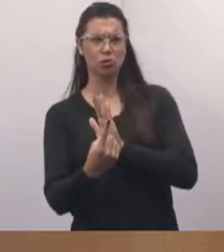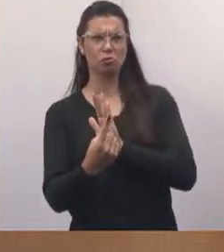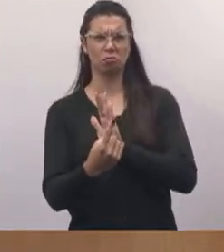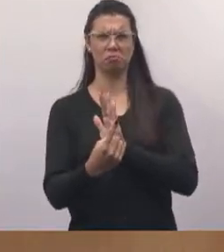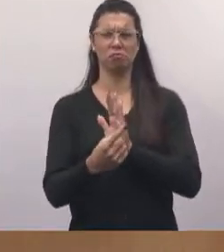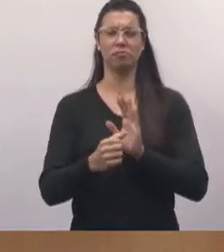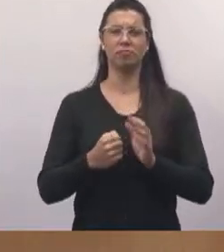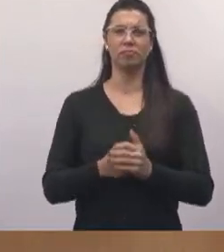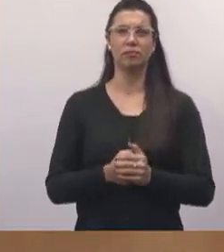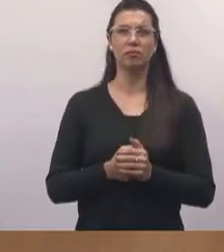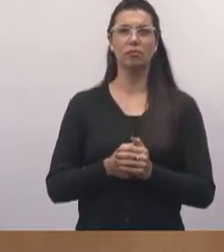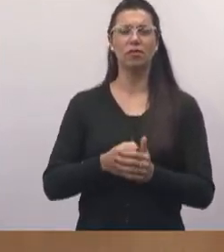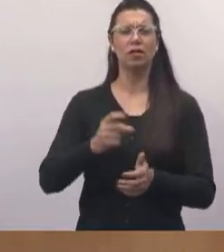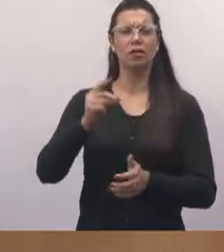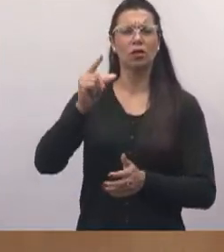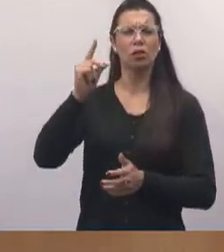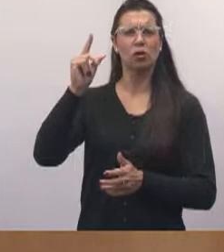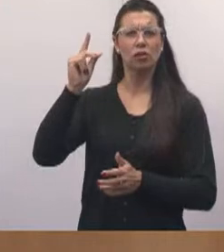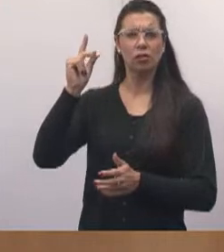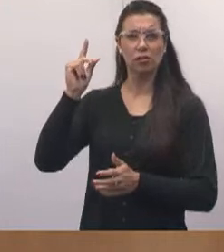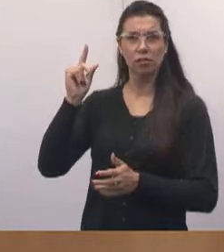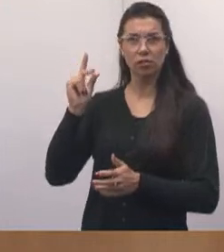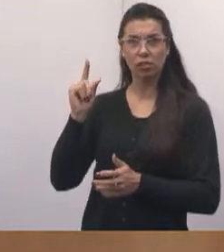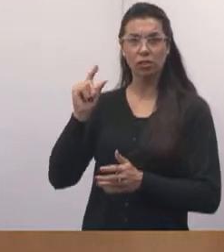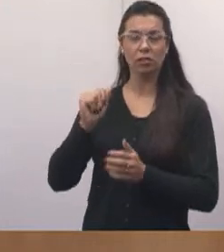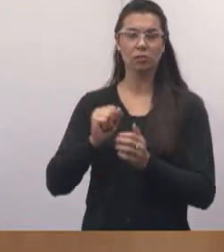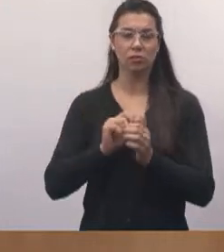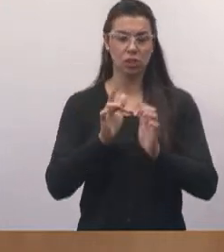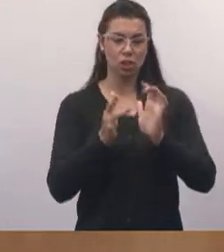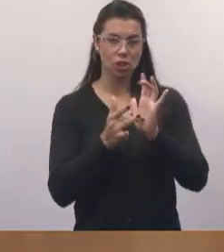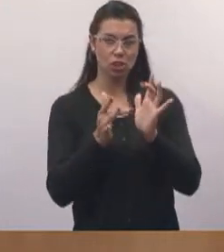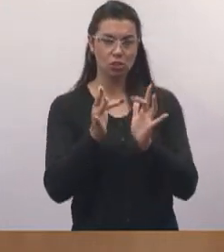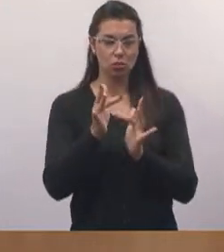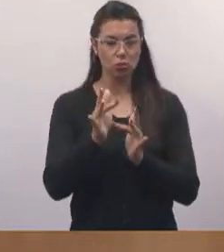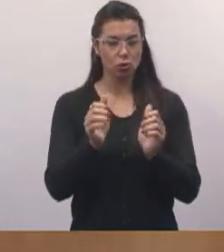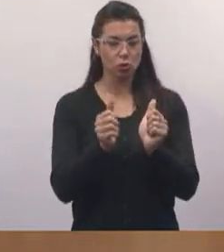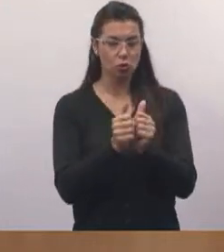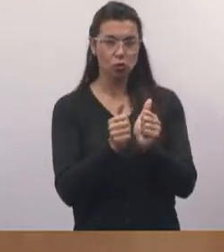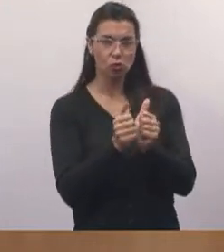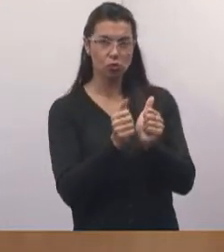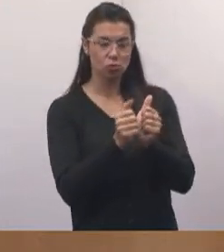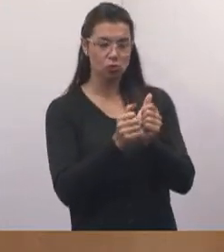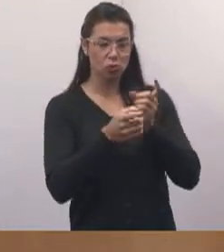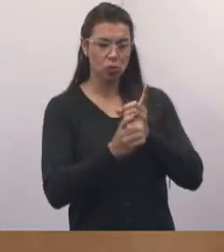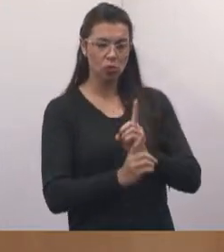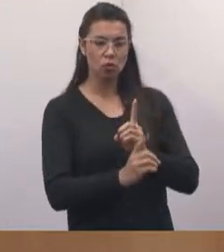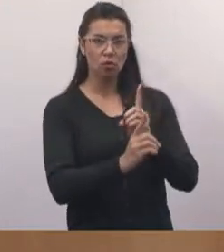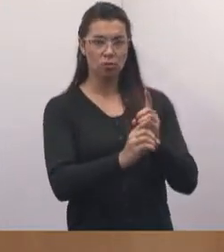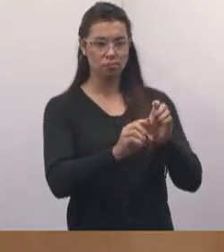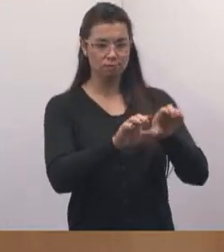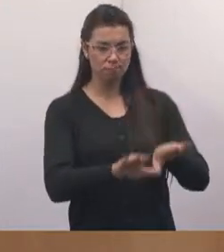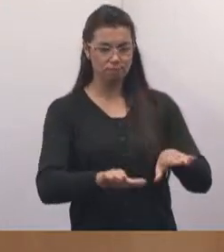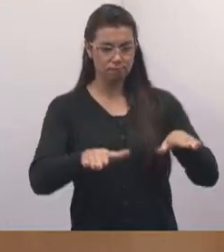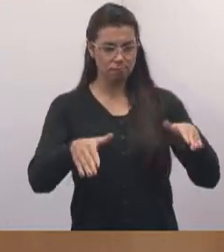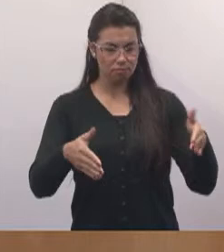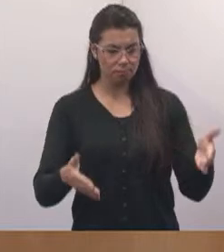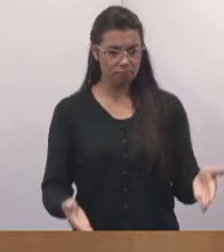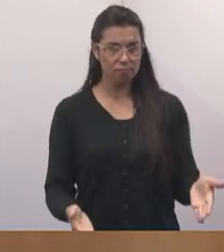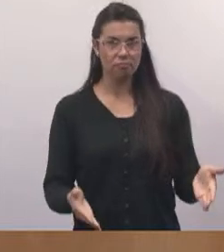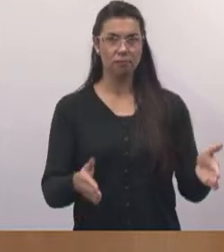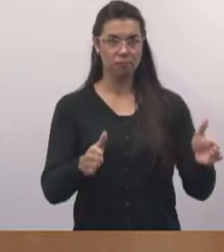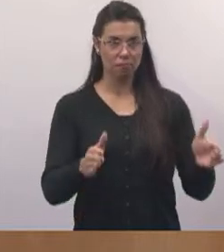Naquele tempo, estando à mesa com os seus discípulos, Jesus ficou